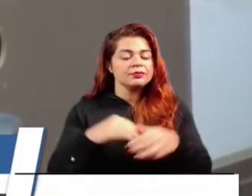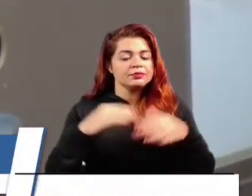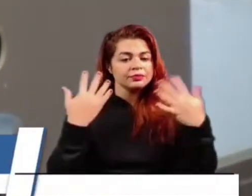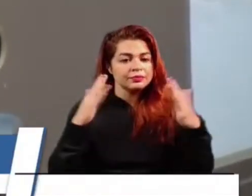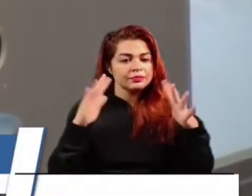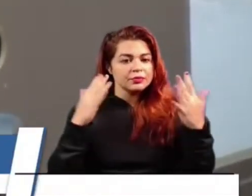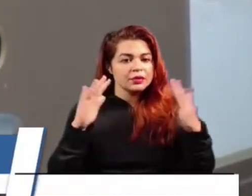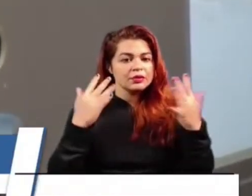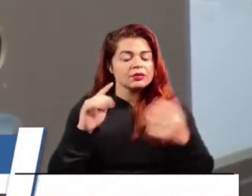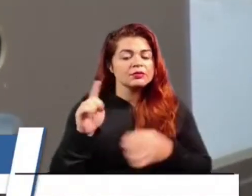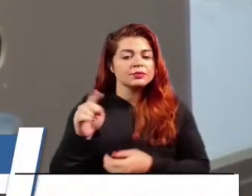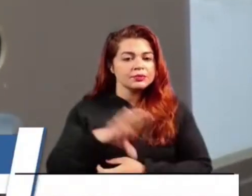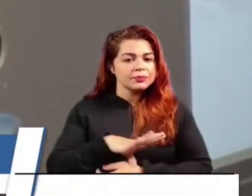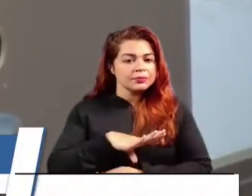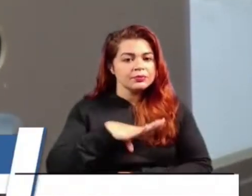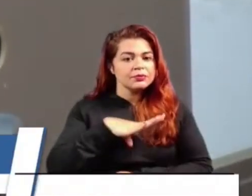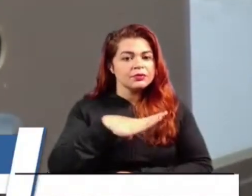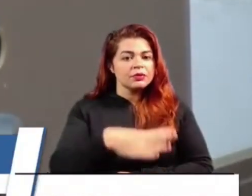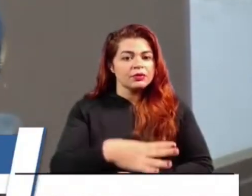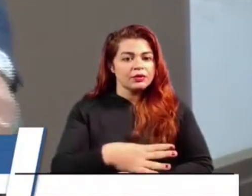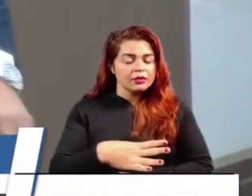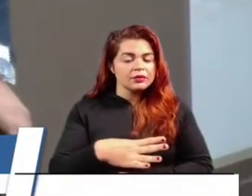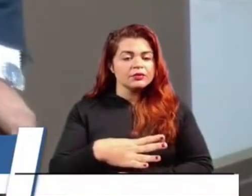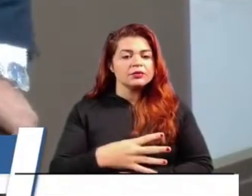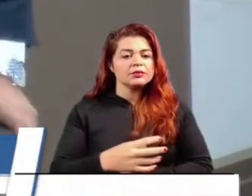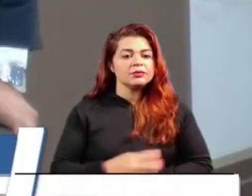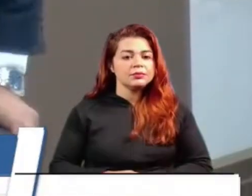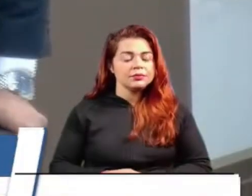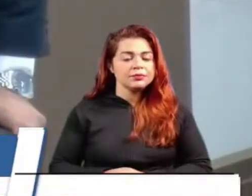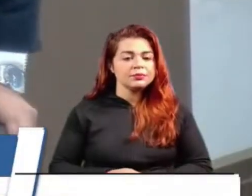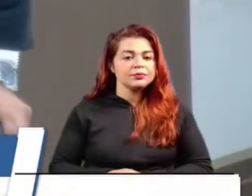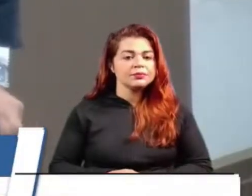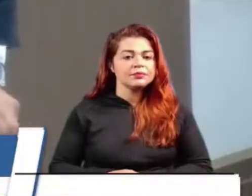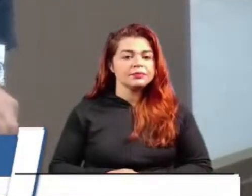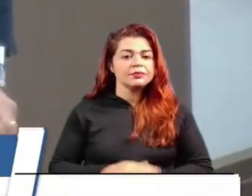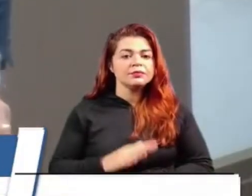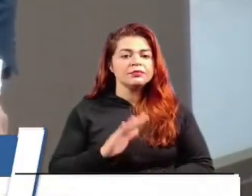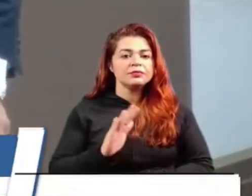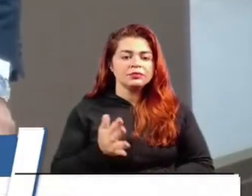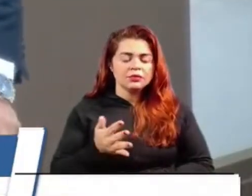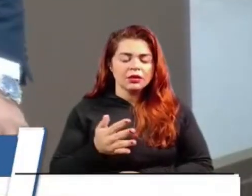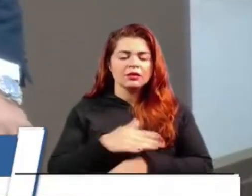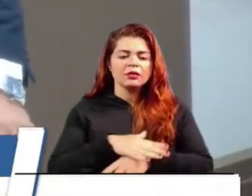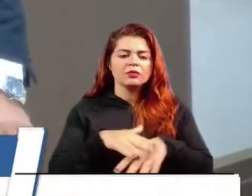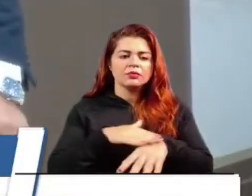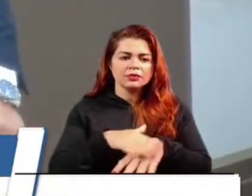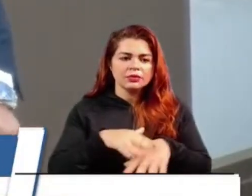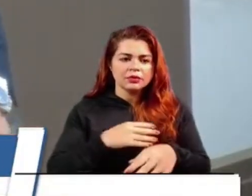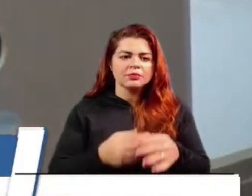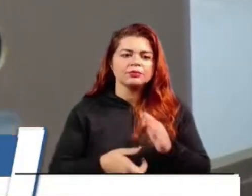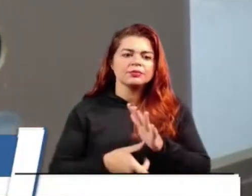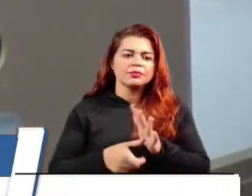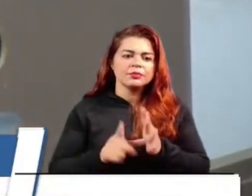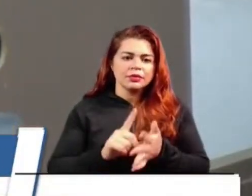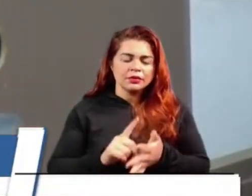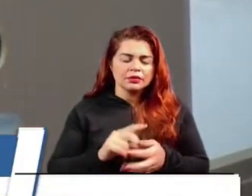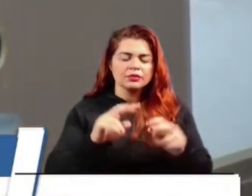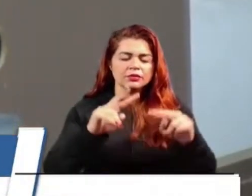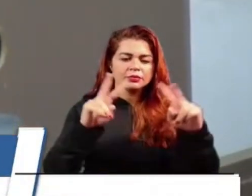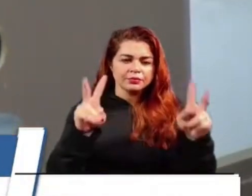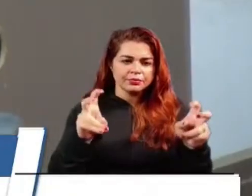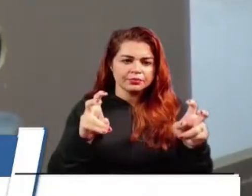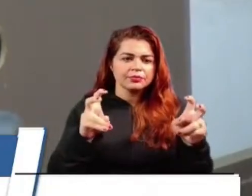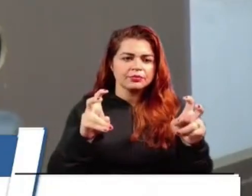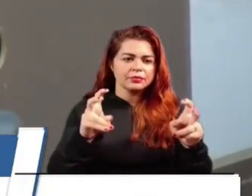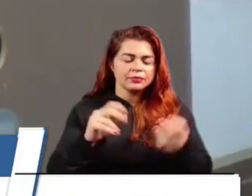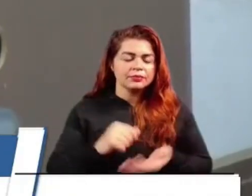pela coragem, pelo empenho. Nós já tivemos conversando anteriormente sobre esse assunto e eu